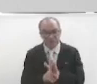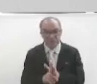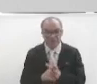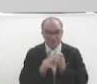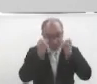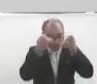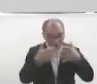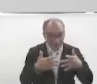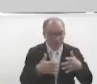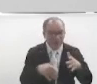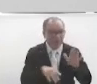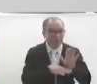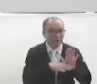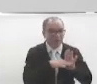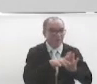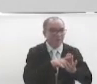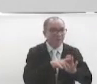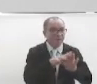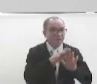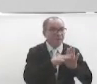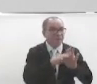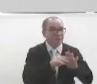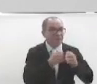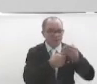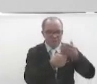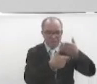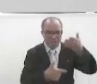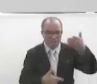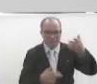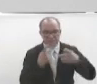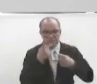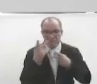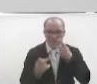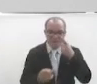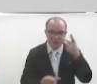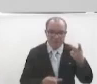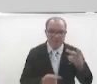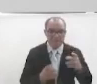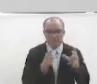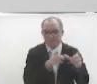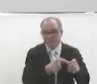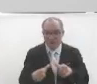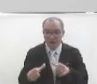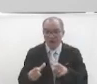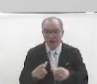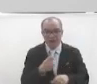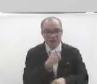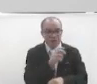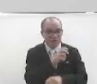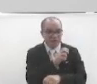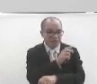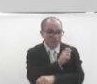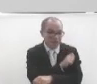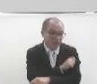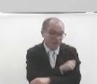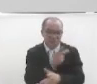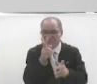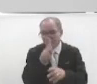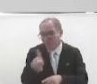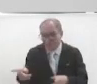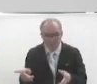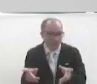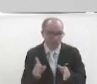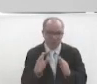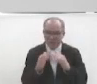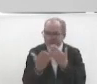supracitada aí o texto original é bem grande que ele fala sobre o contativo de vagas da carreira da Educação